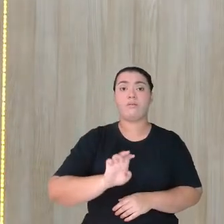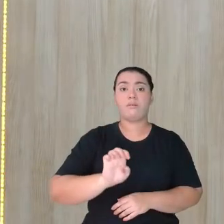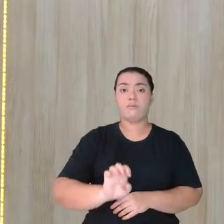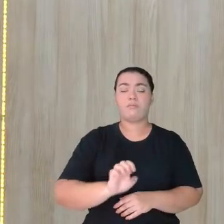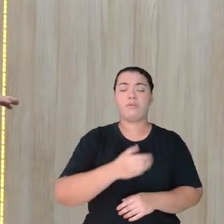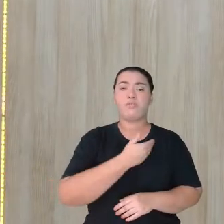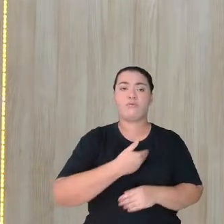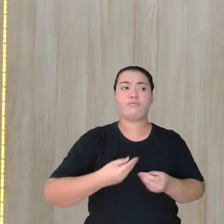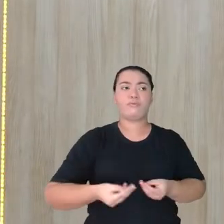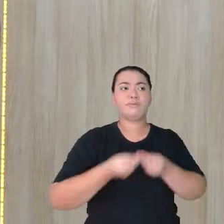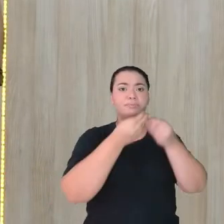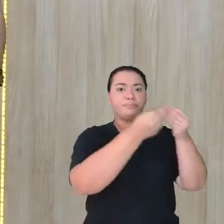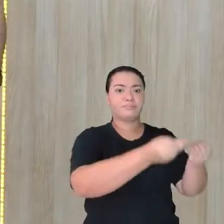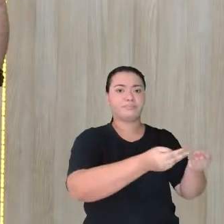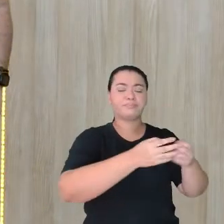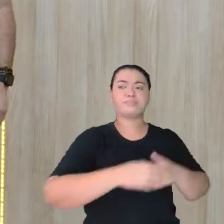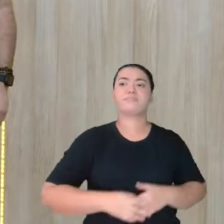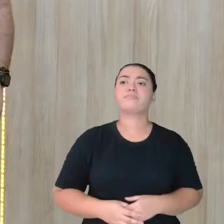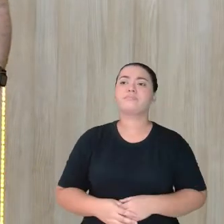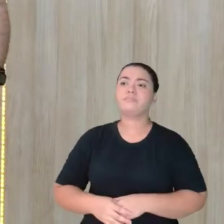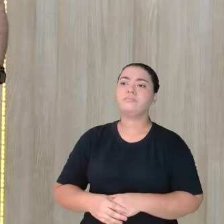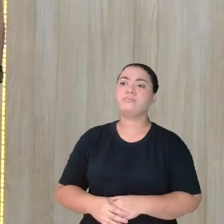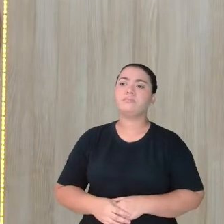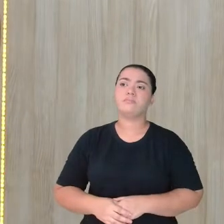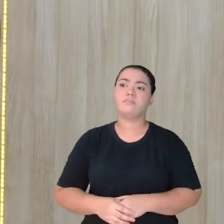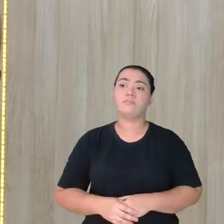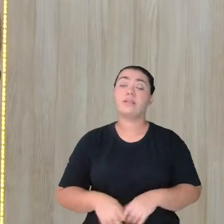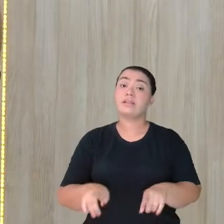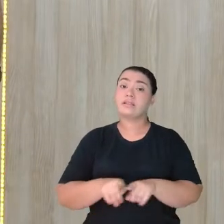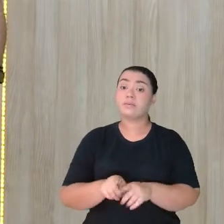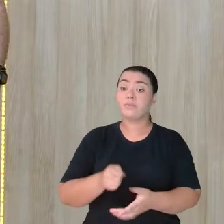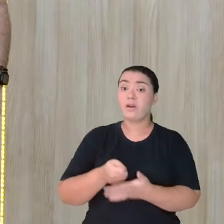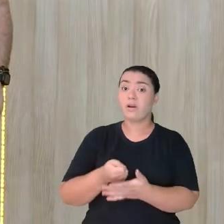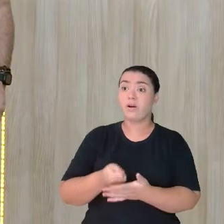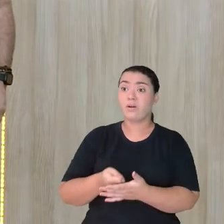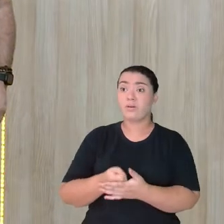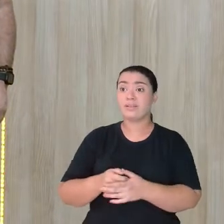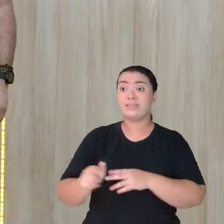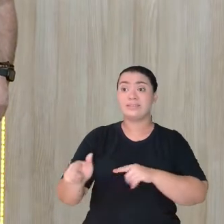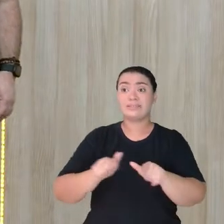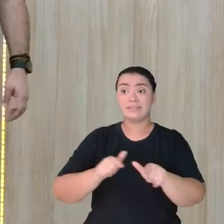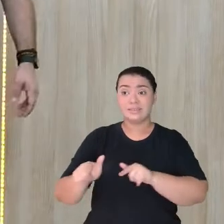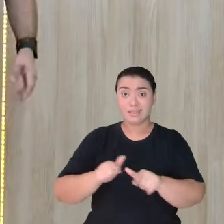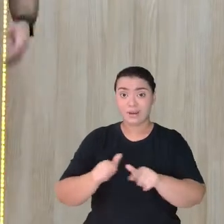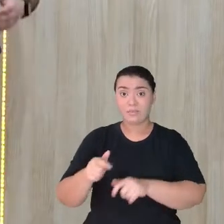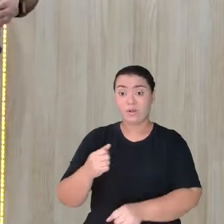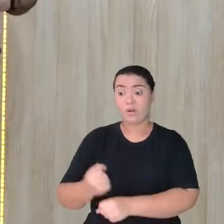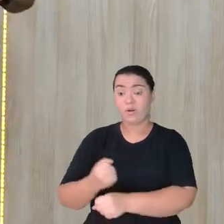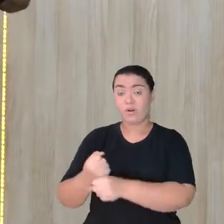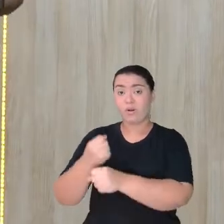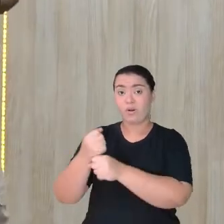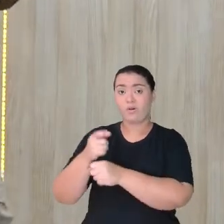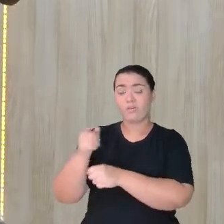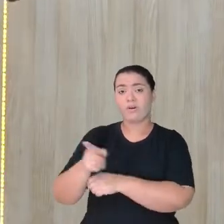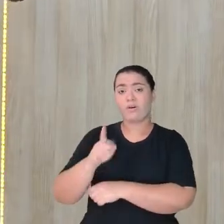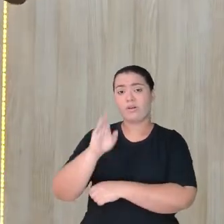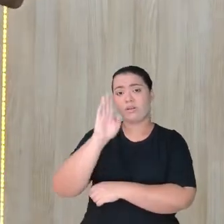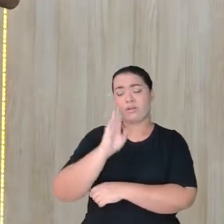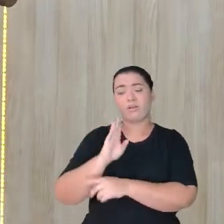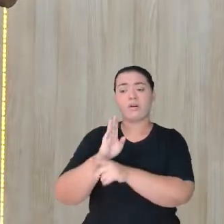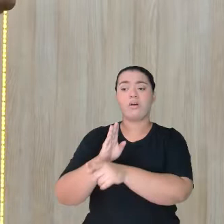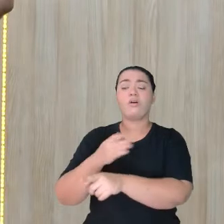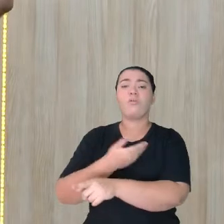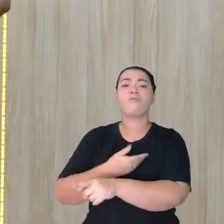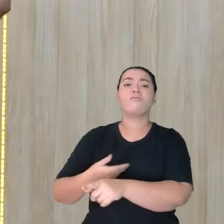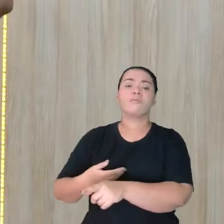para o governo, né? Ou para os nobres, né? E eles eram obrigados também a trabalhar nas construções de obras públicas. A gente